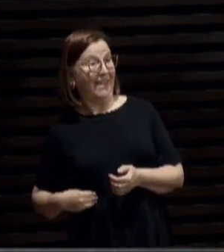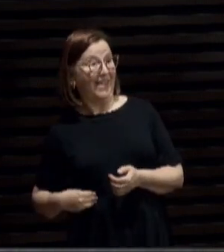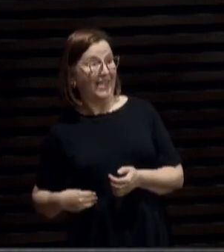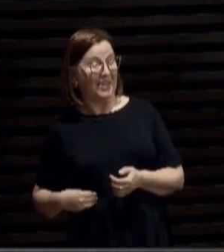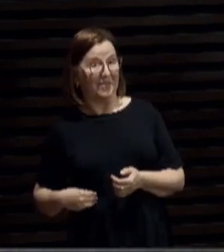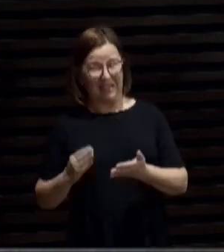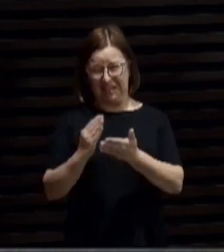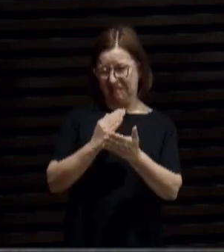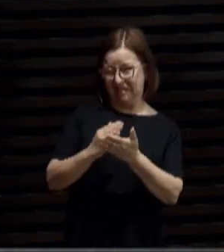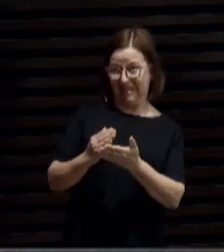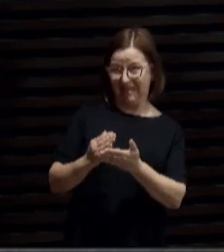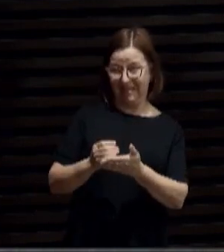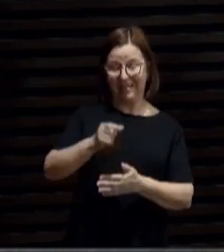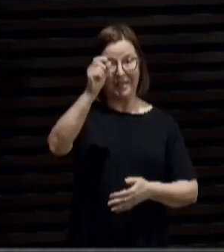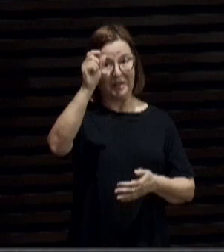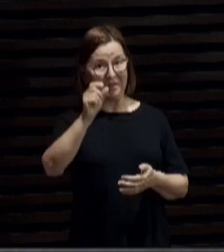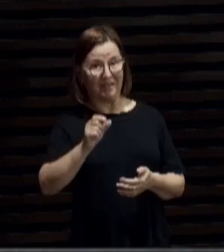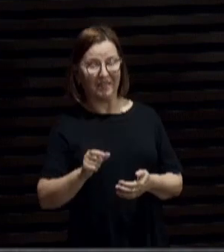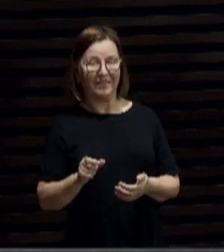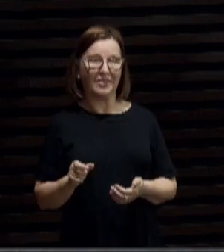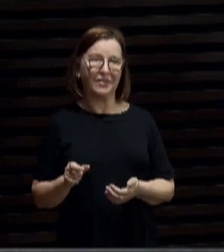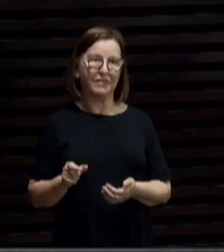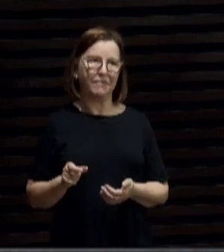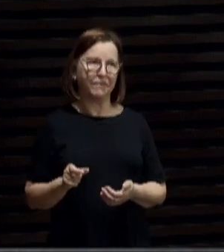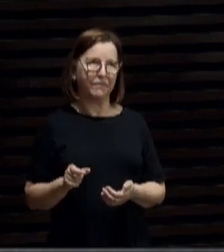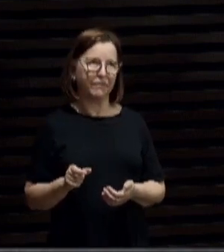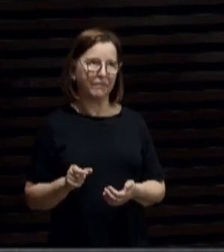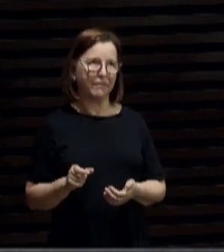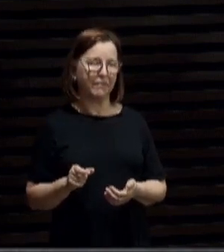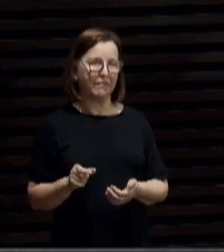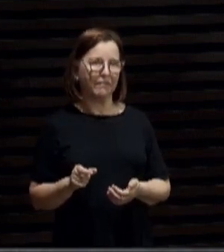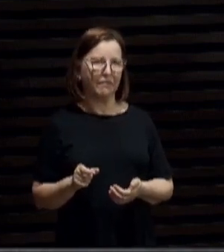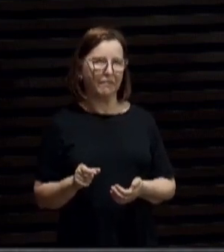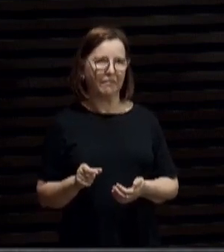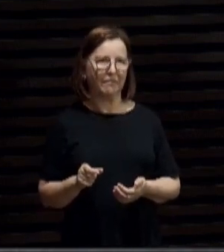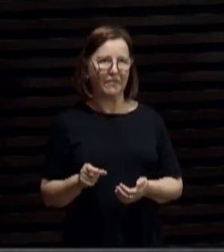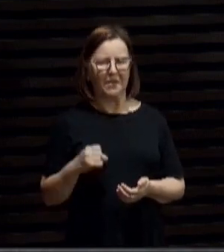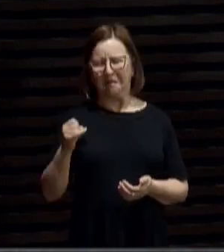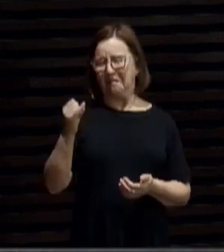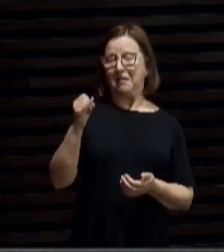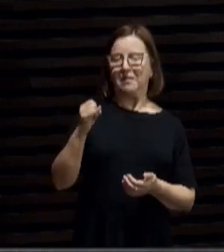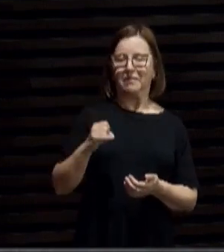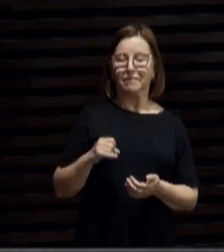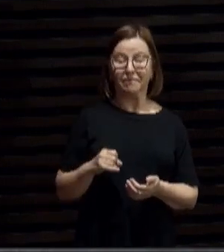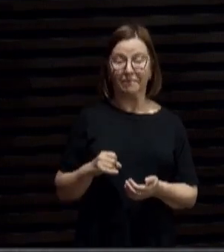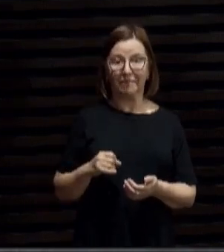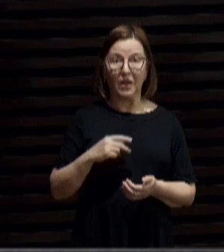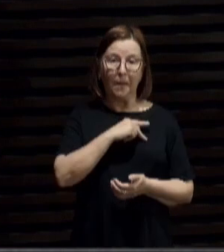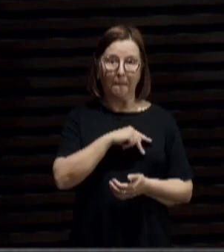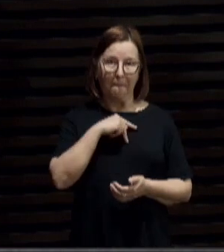parte, alguém que... E ele disse, sabe, para que eu não me exaltasse com